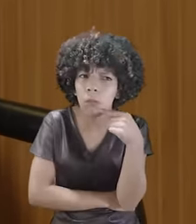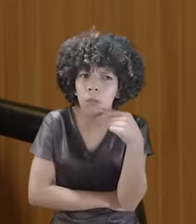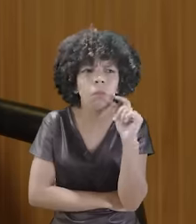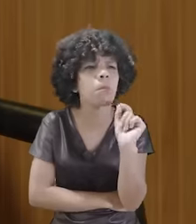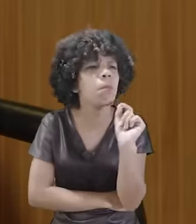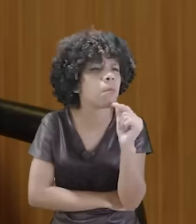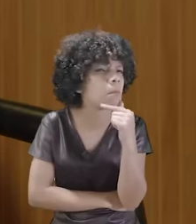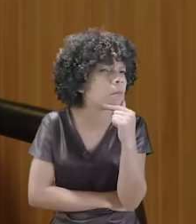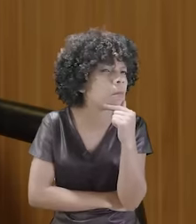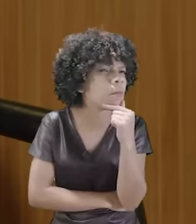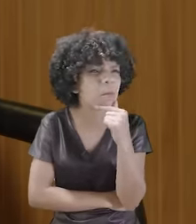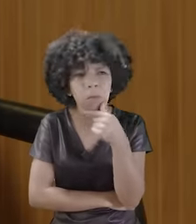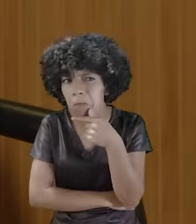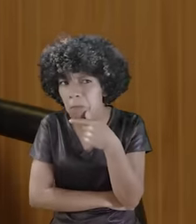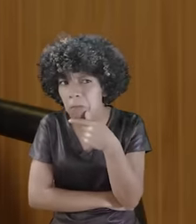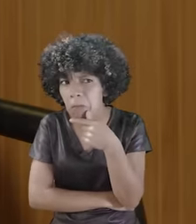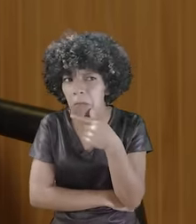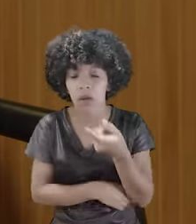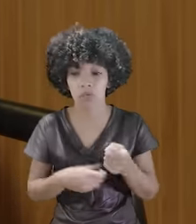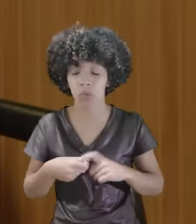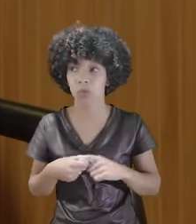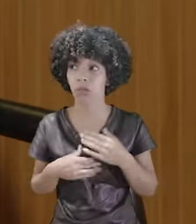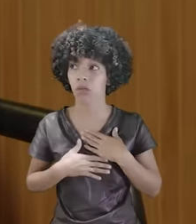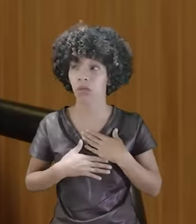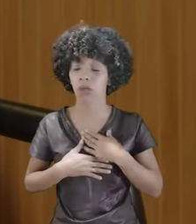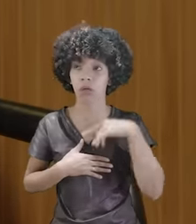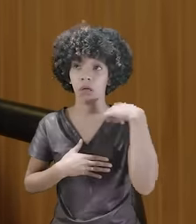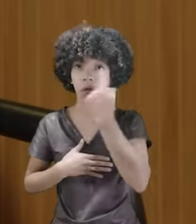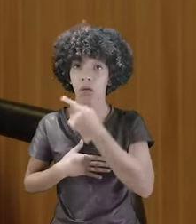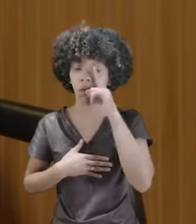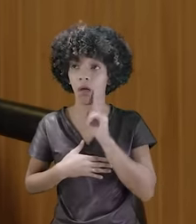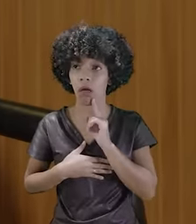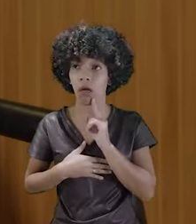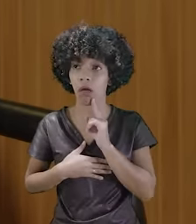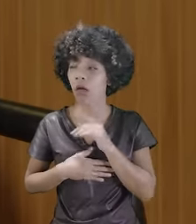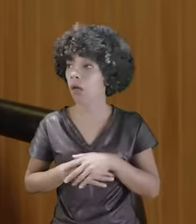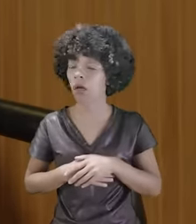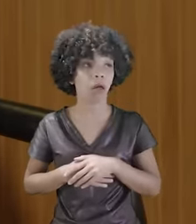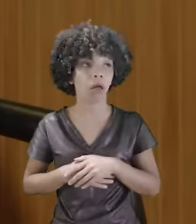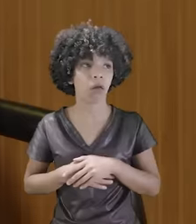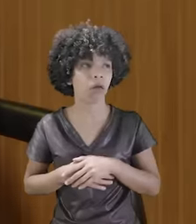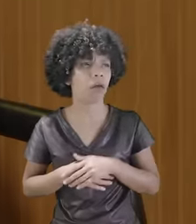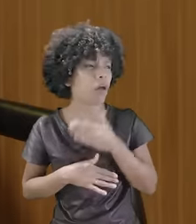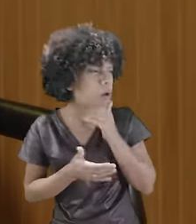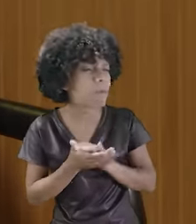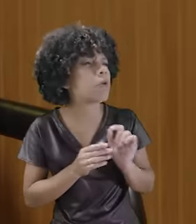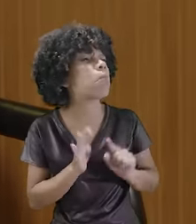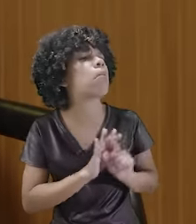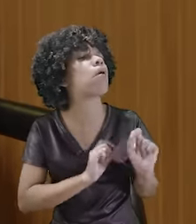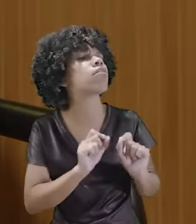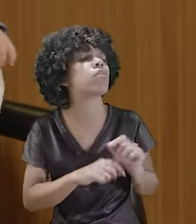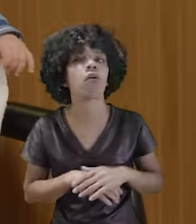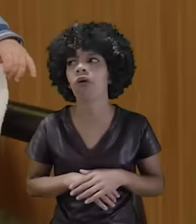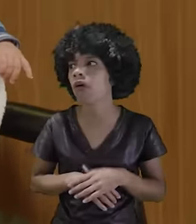que isso eu voltei com cara amarela que meu marido falou que assim olho aberta aí ele falou o quê que